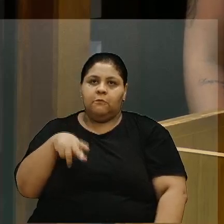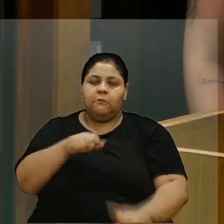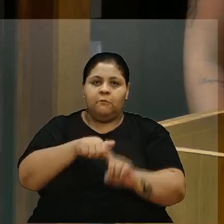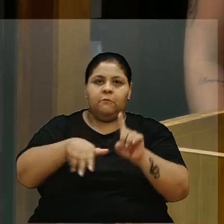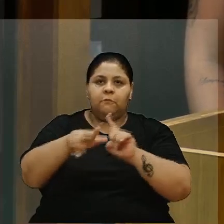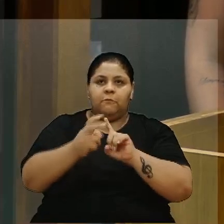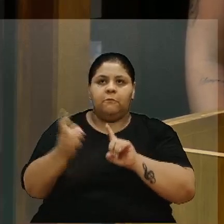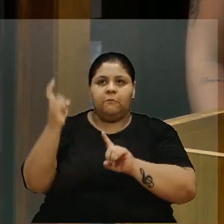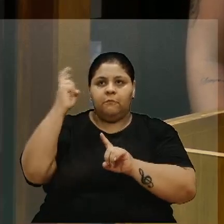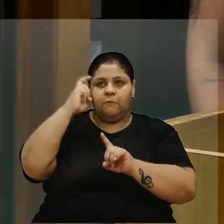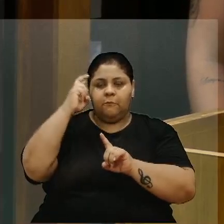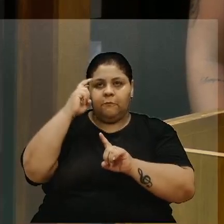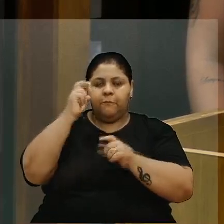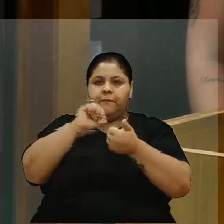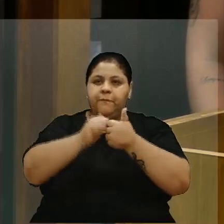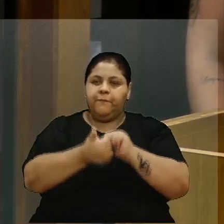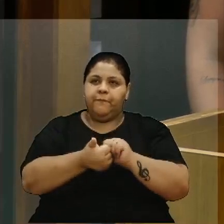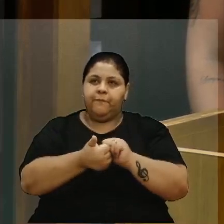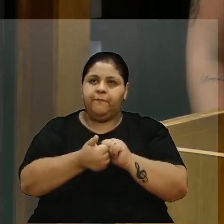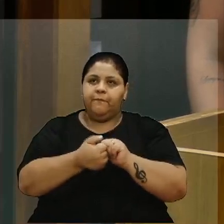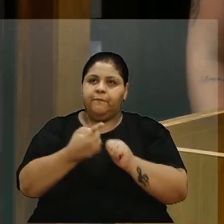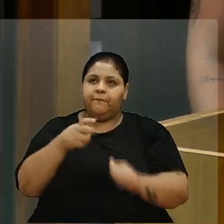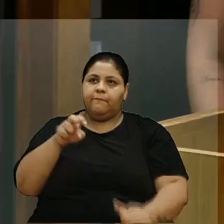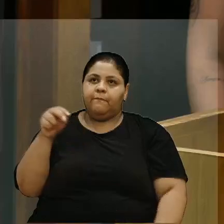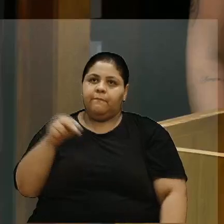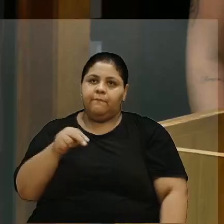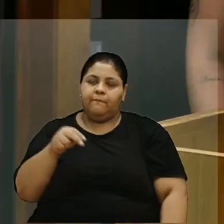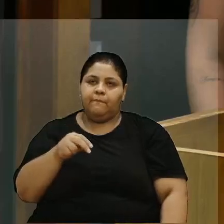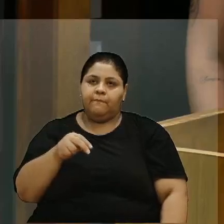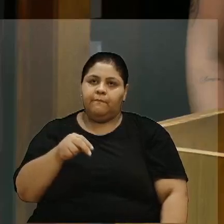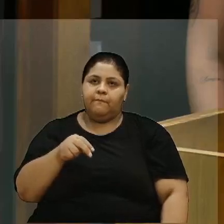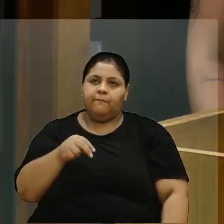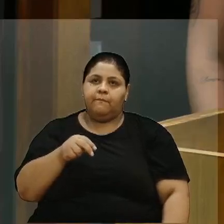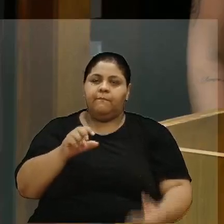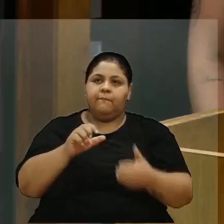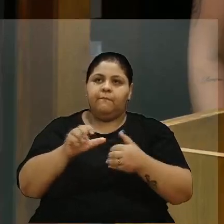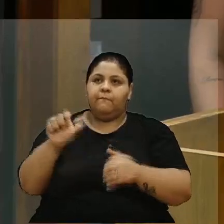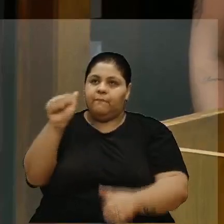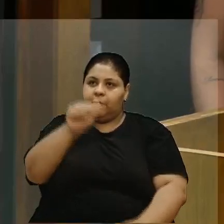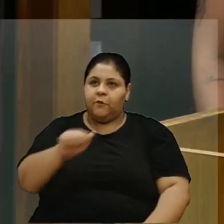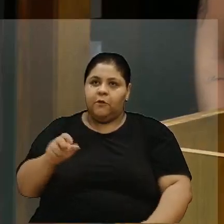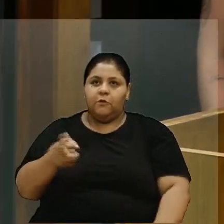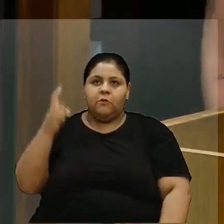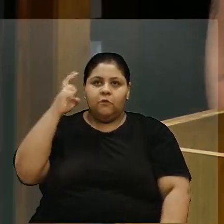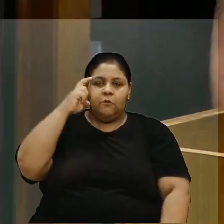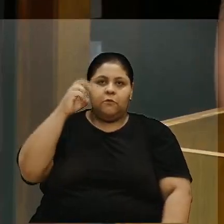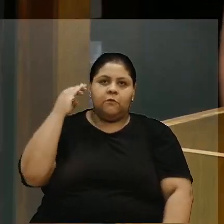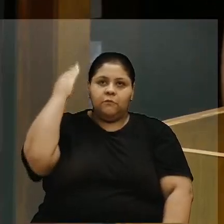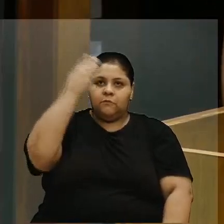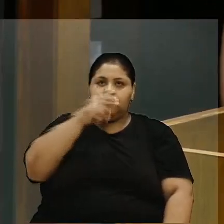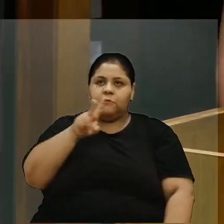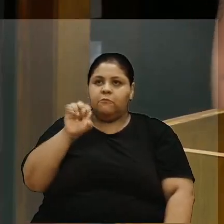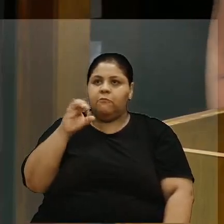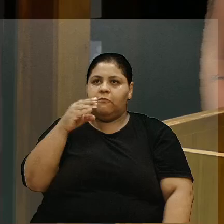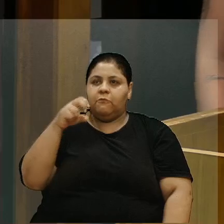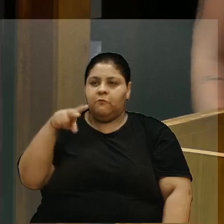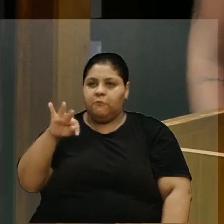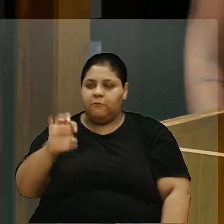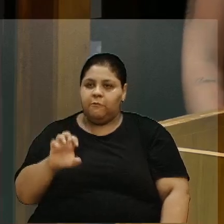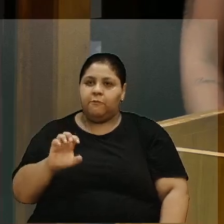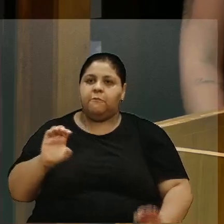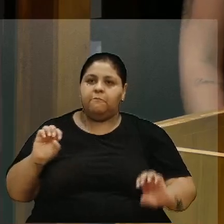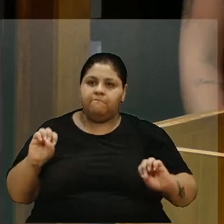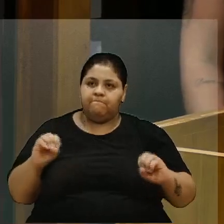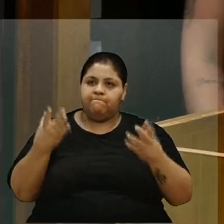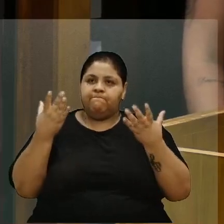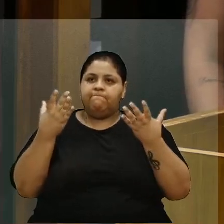Esportiva Acadêmicos 15 de Novembro e a Associação Cultural e Esportiva São Vicente. O evento, esse é que